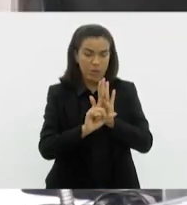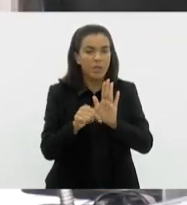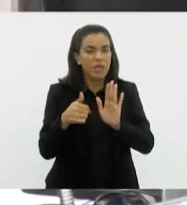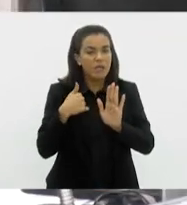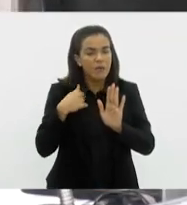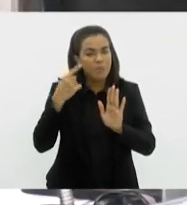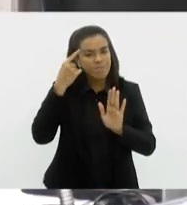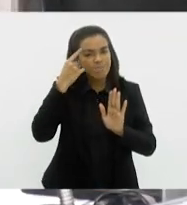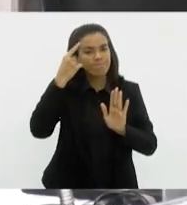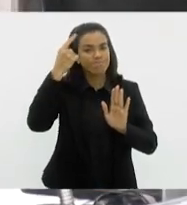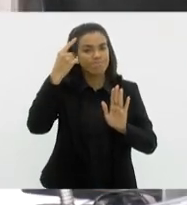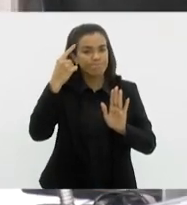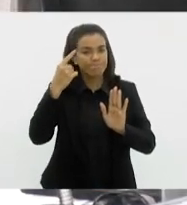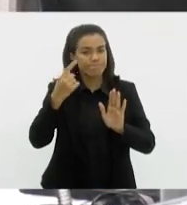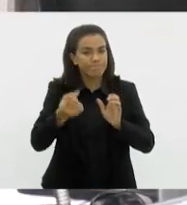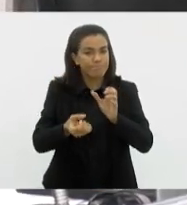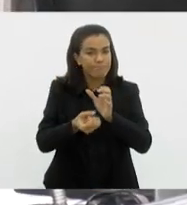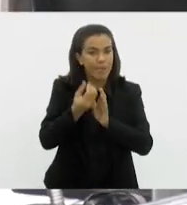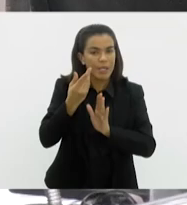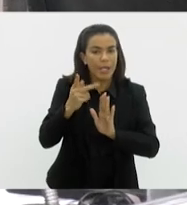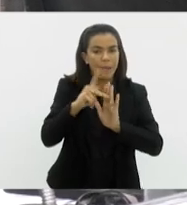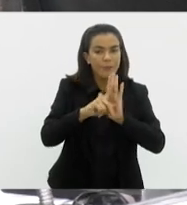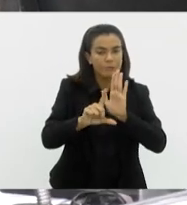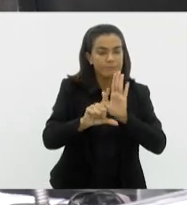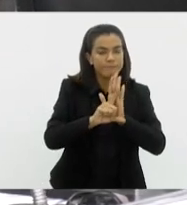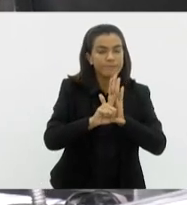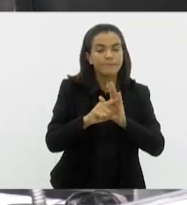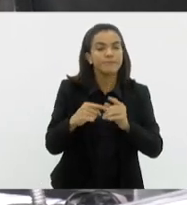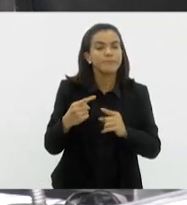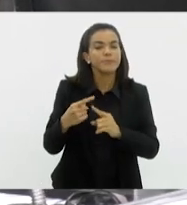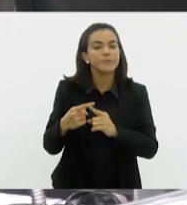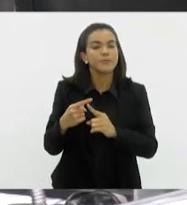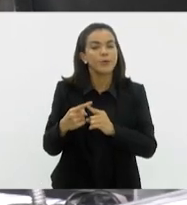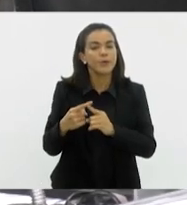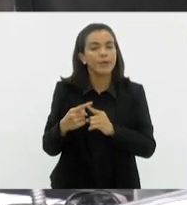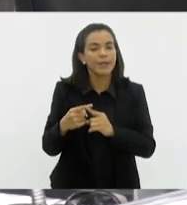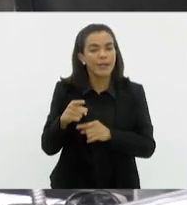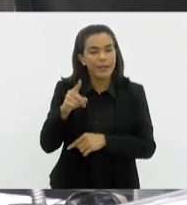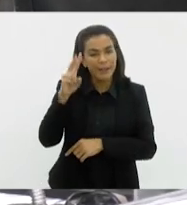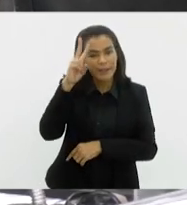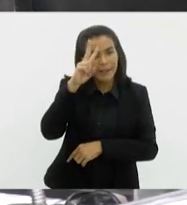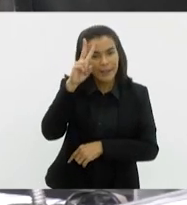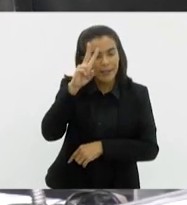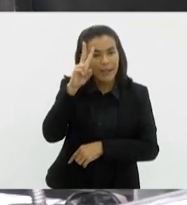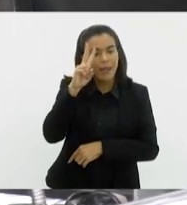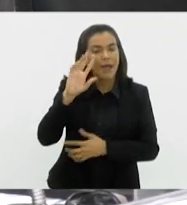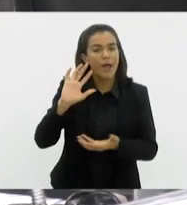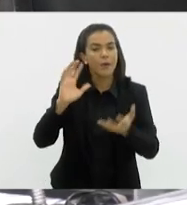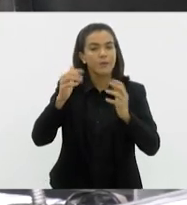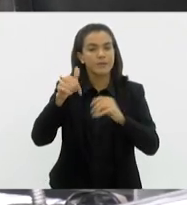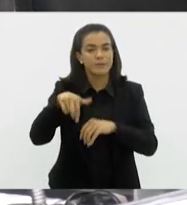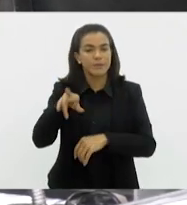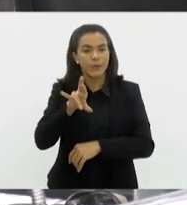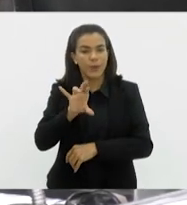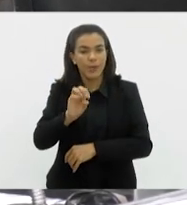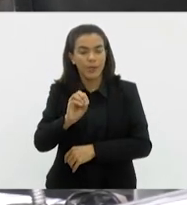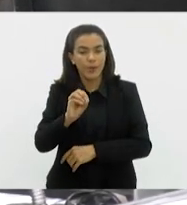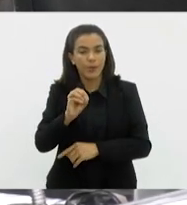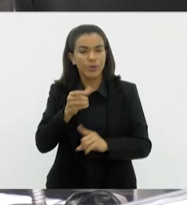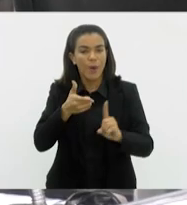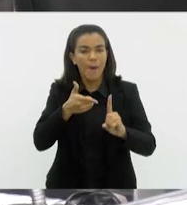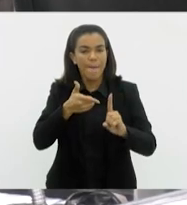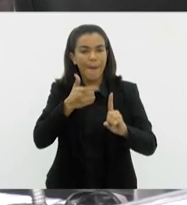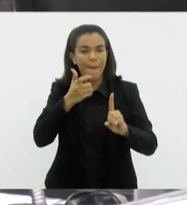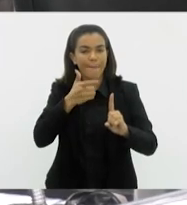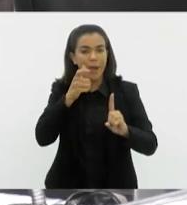a apresentar esse projeto de lei foi aquele fato que ocorreu aqui no Rio de Janeiro, do assassinato